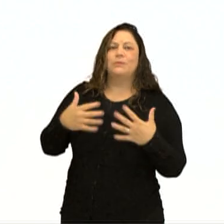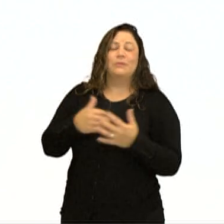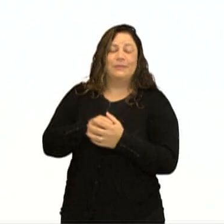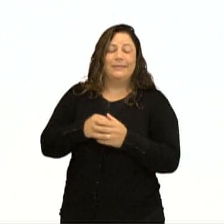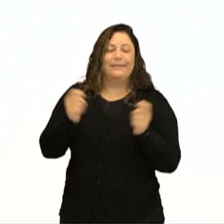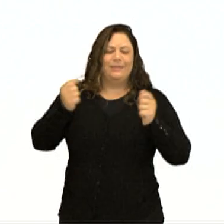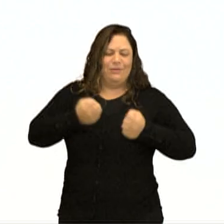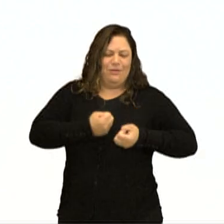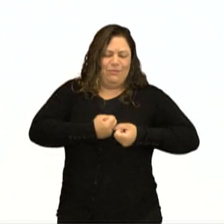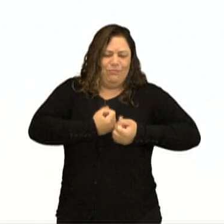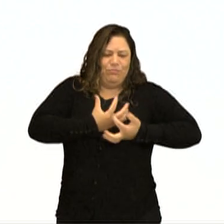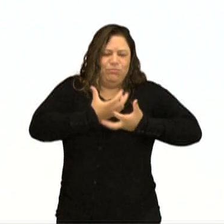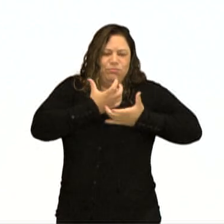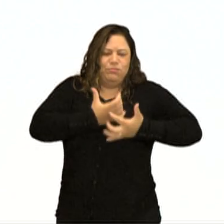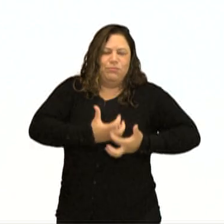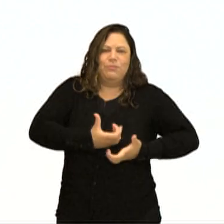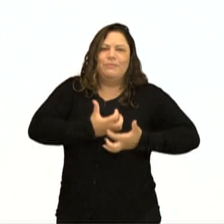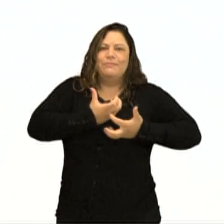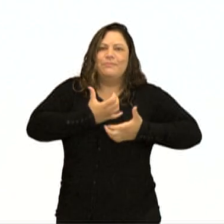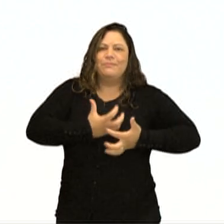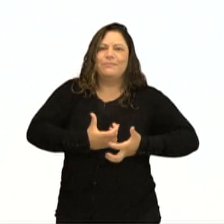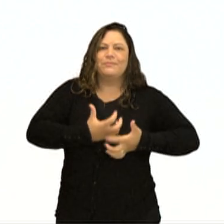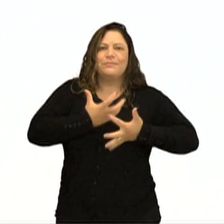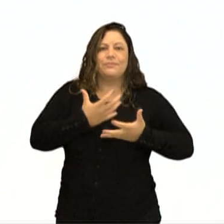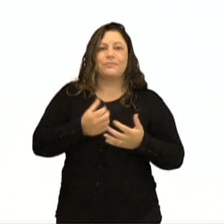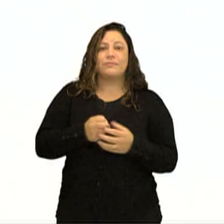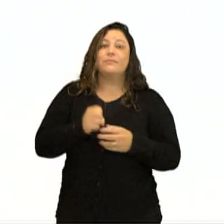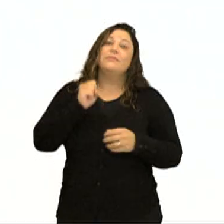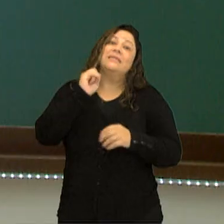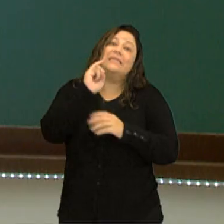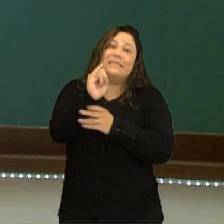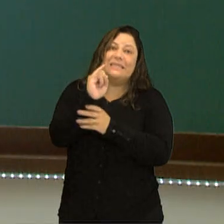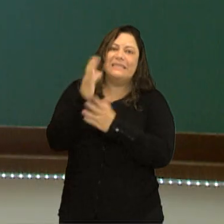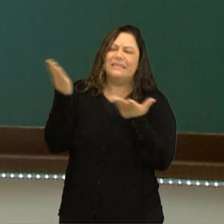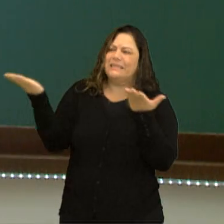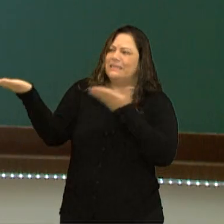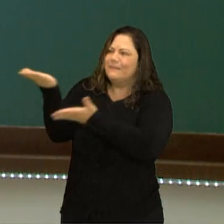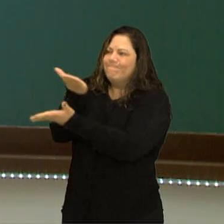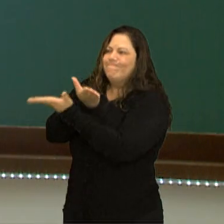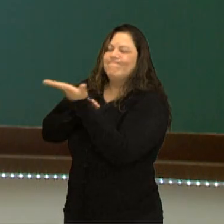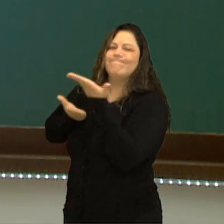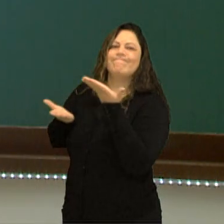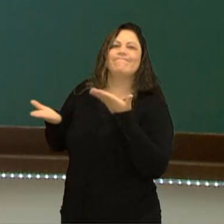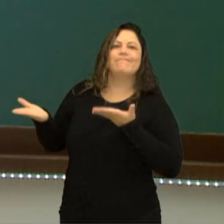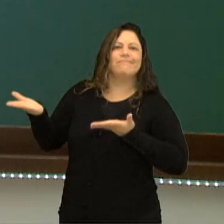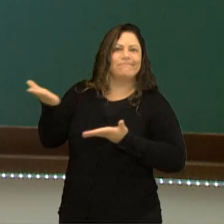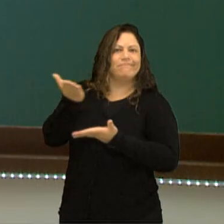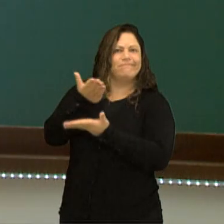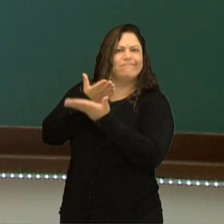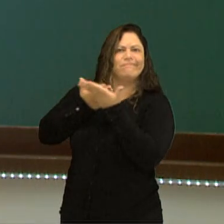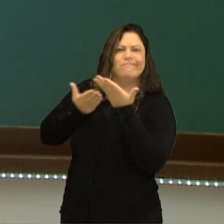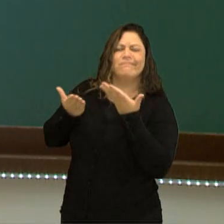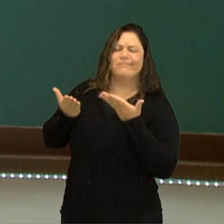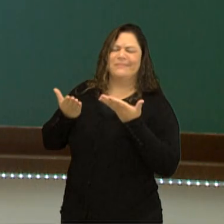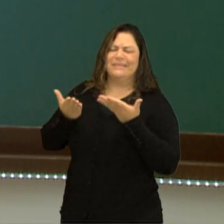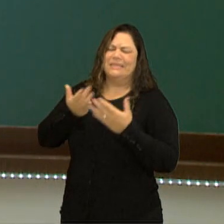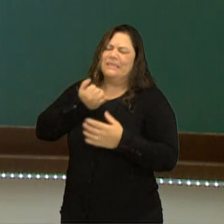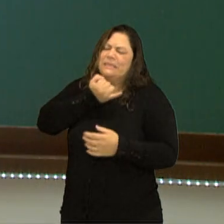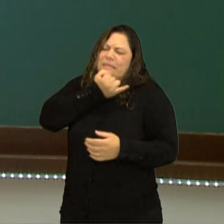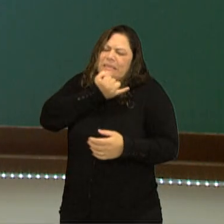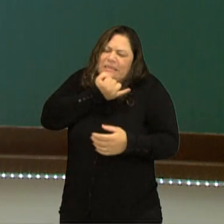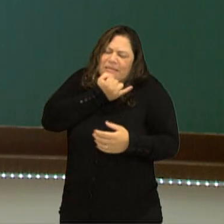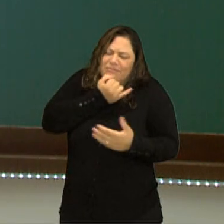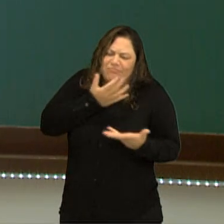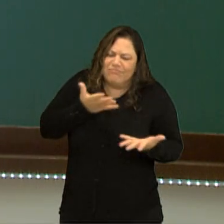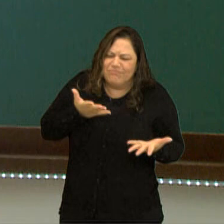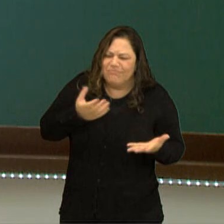aqui, em algum momento, ele fala, se ele não é correspondido por provocação, ele vai ficar um pouco com